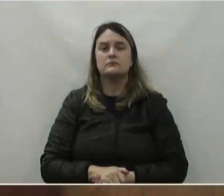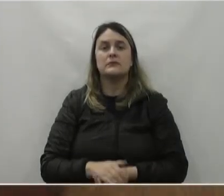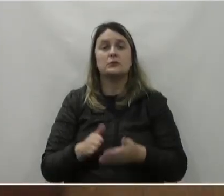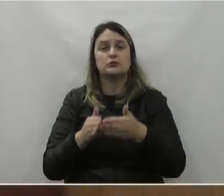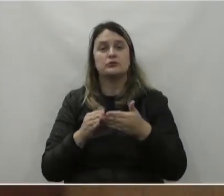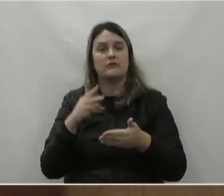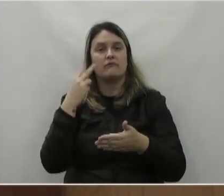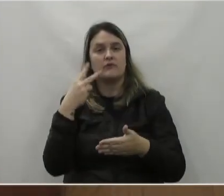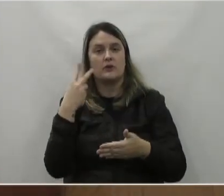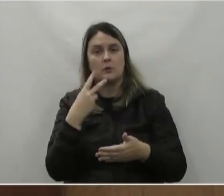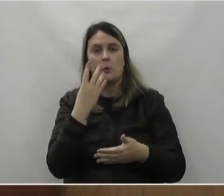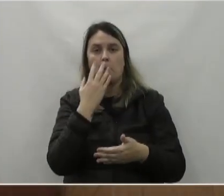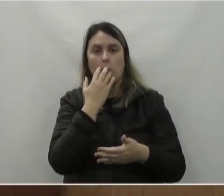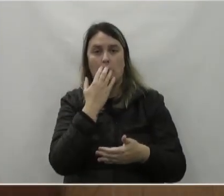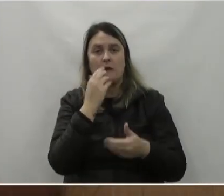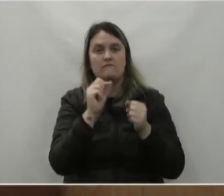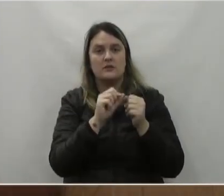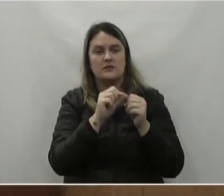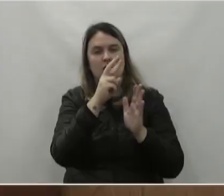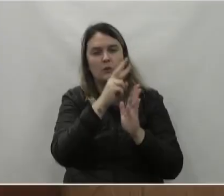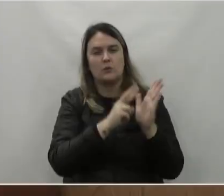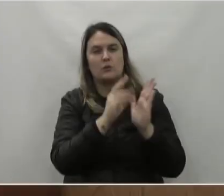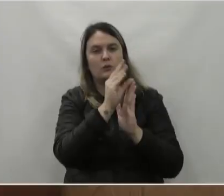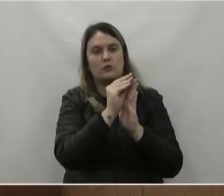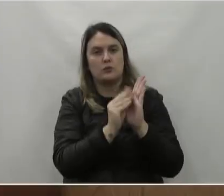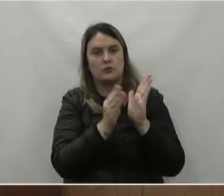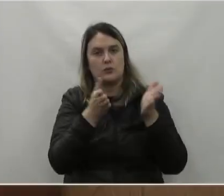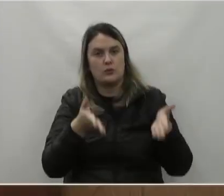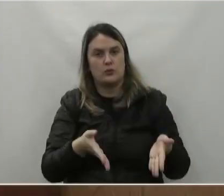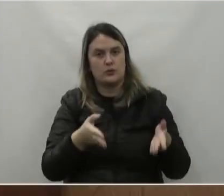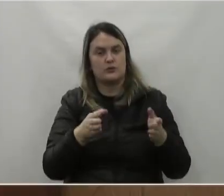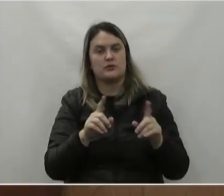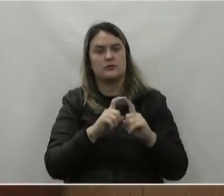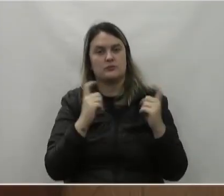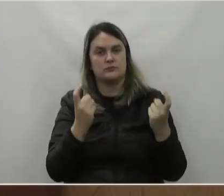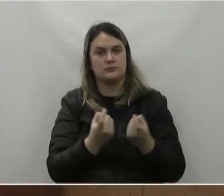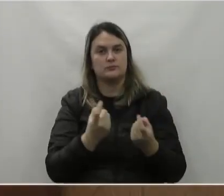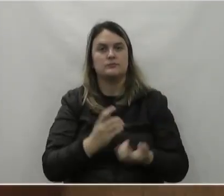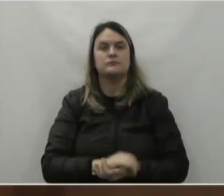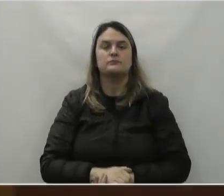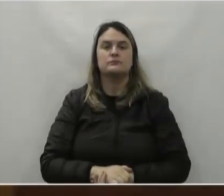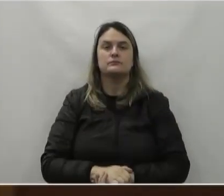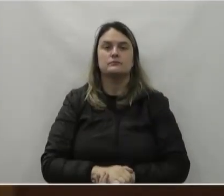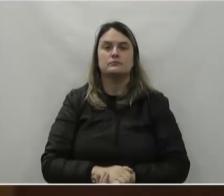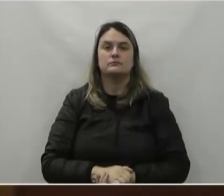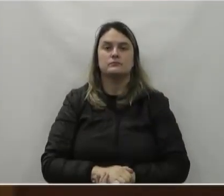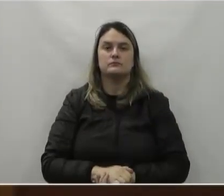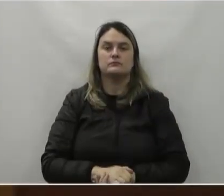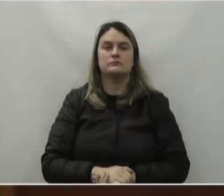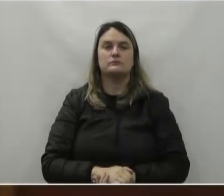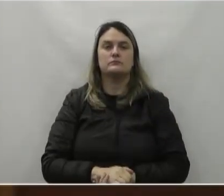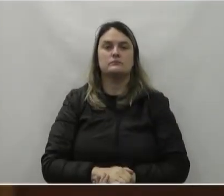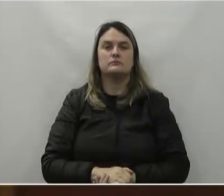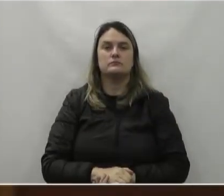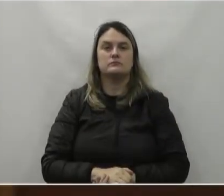Peço ao vereador Marcos Borracha Caos que proceda à leitura dos itens constantes do expediente do dia.